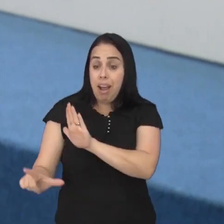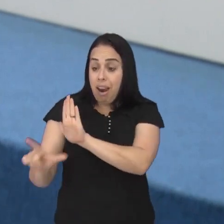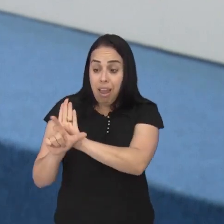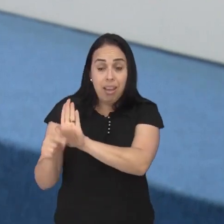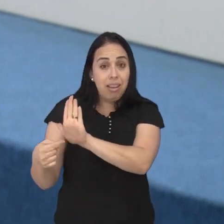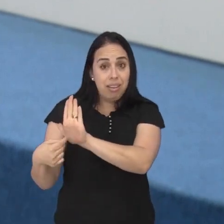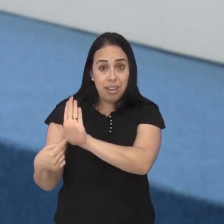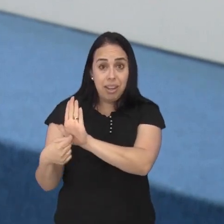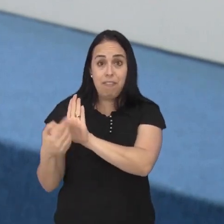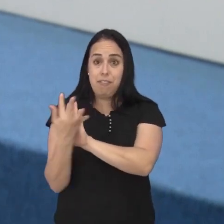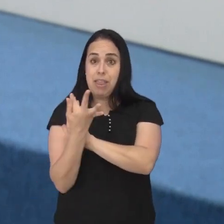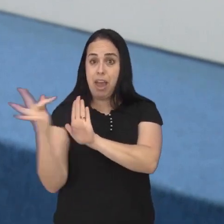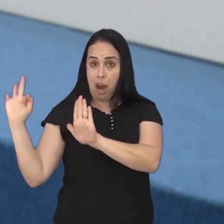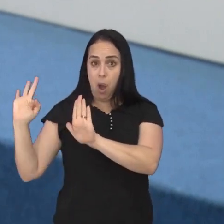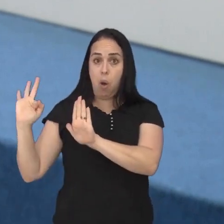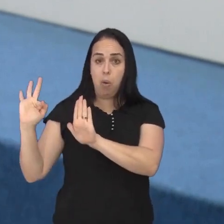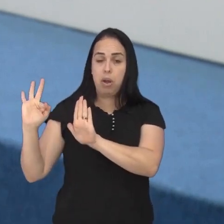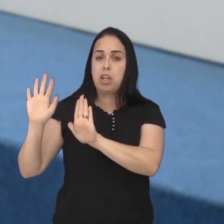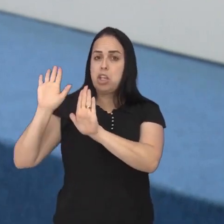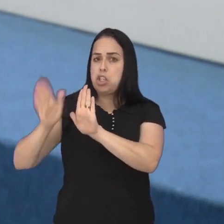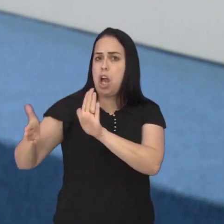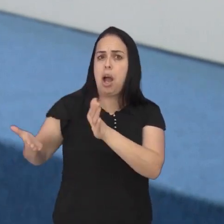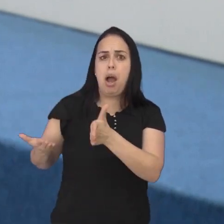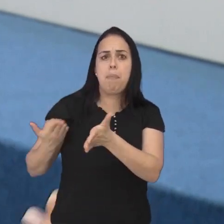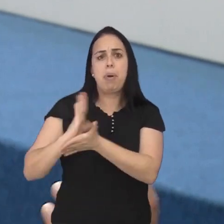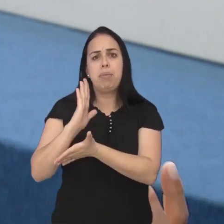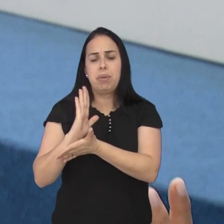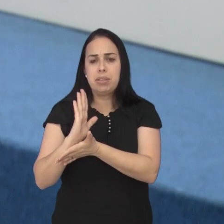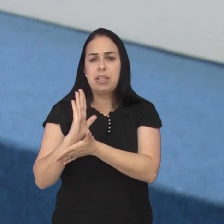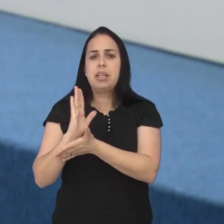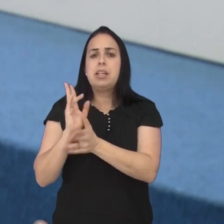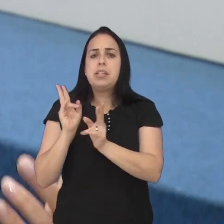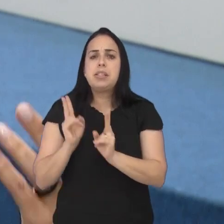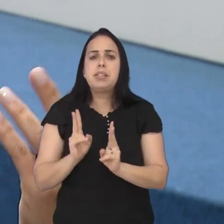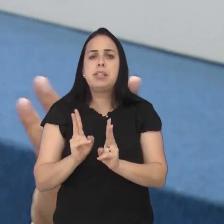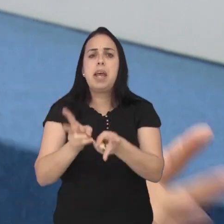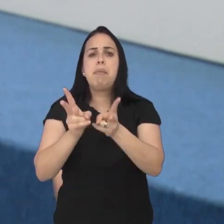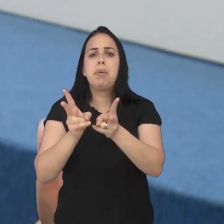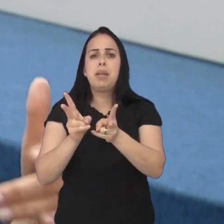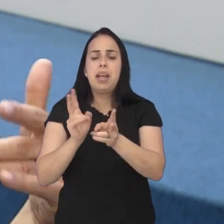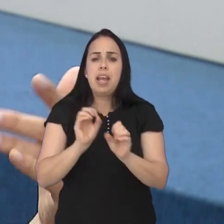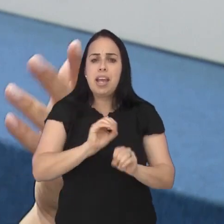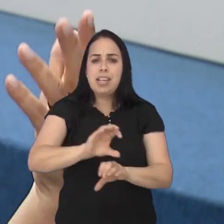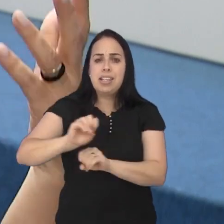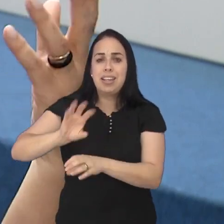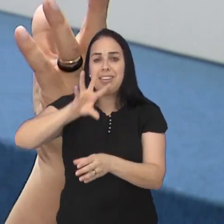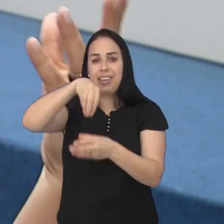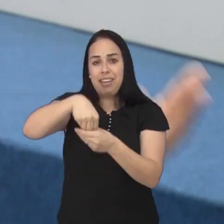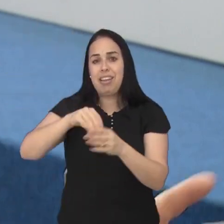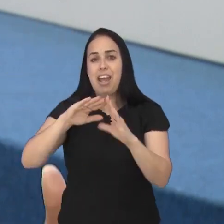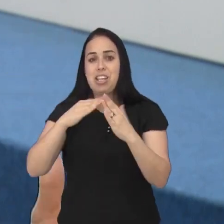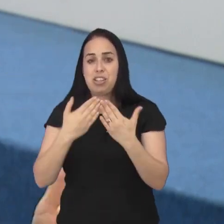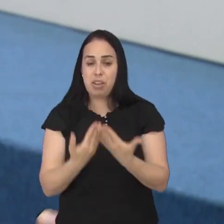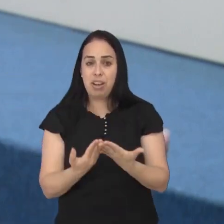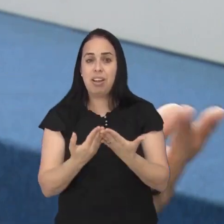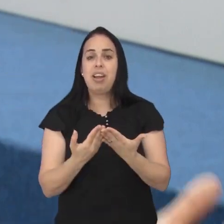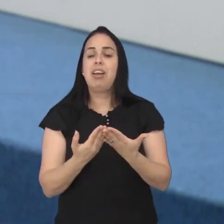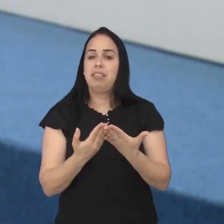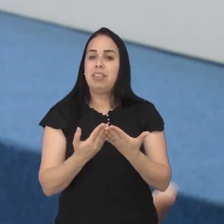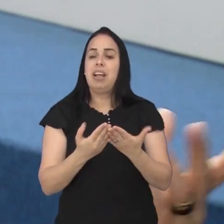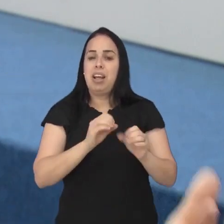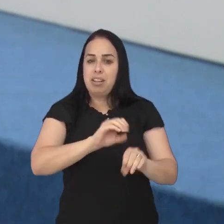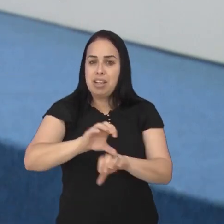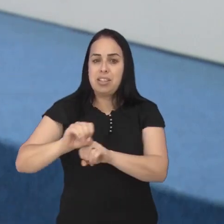lei, né, federal, uma lei federal que foi aprovada para que cada vez mais se introduza nas escolas o ensino da